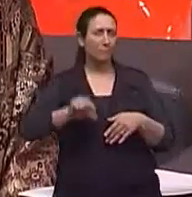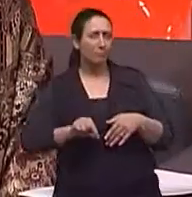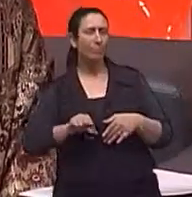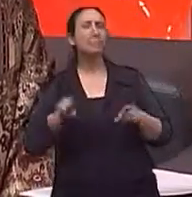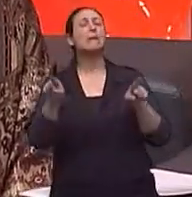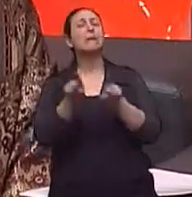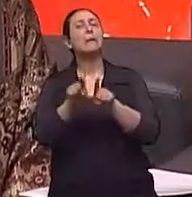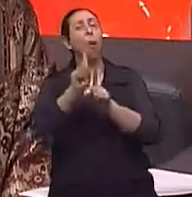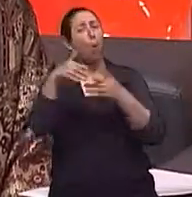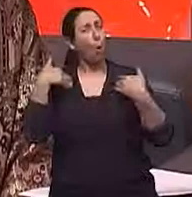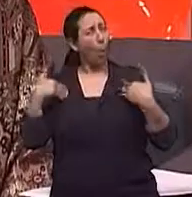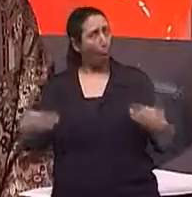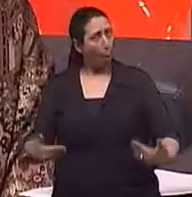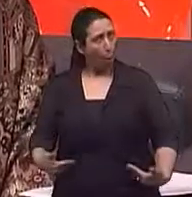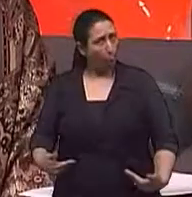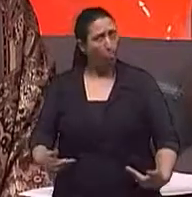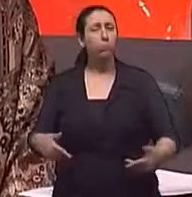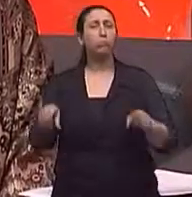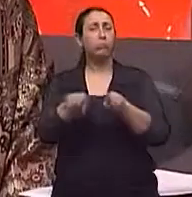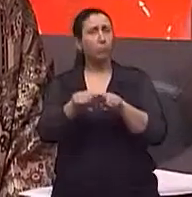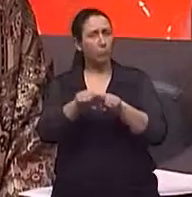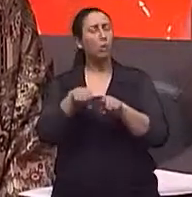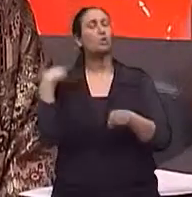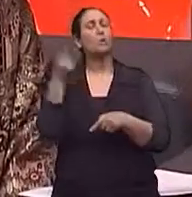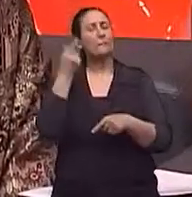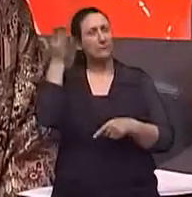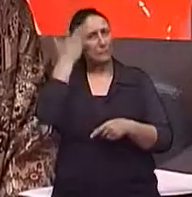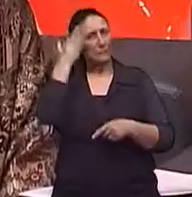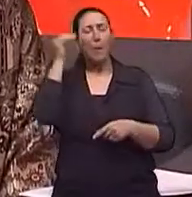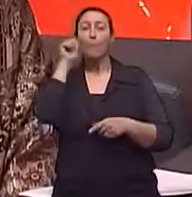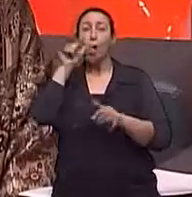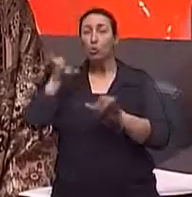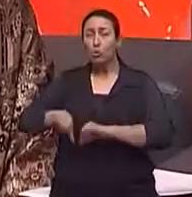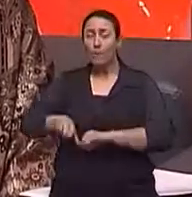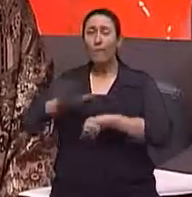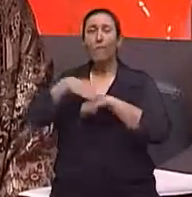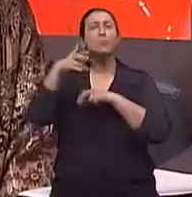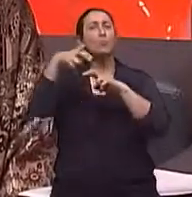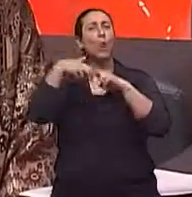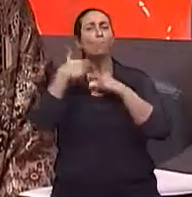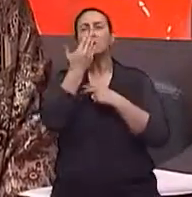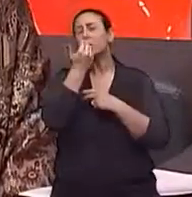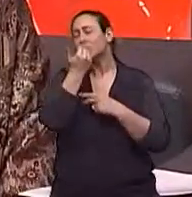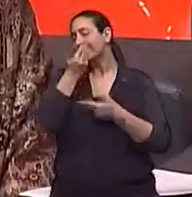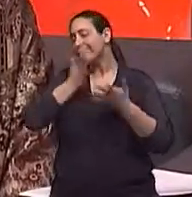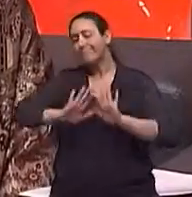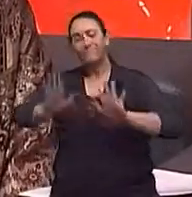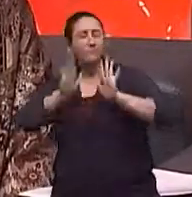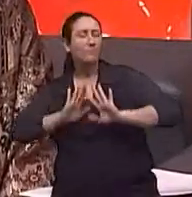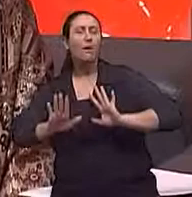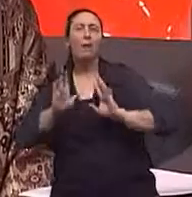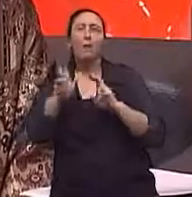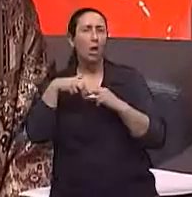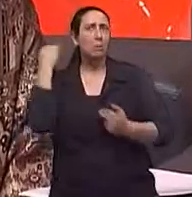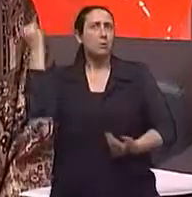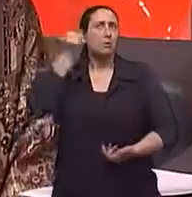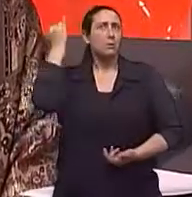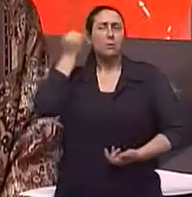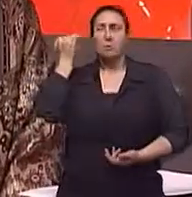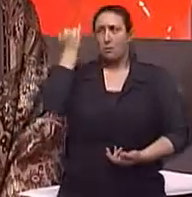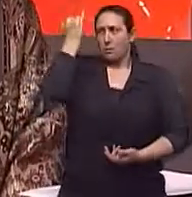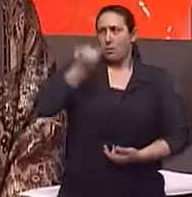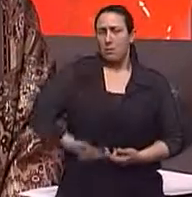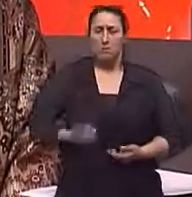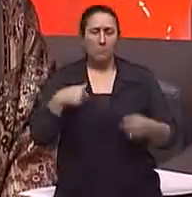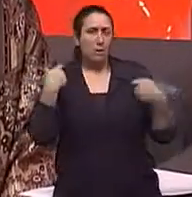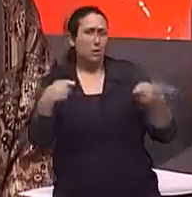ao corpo a gente sabe que mulheres só eu tô mais de bulimia e anorexia por conta dessa estética que nos é imposta